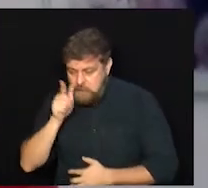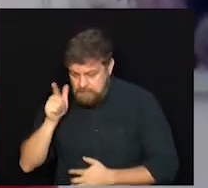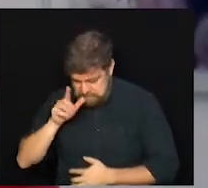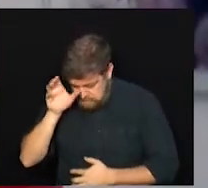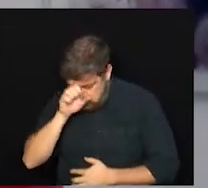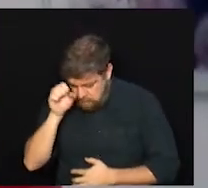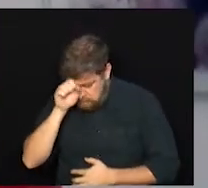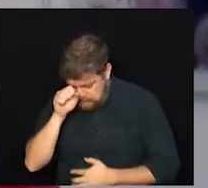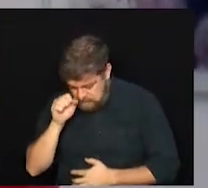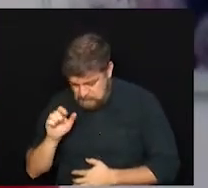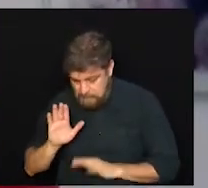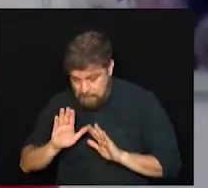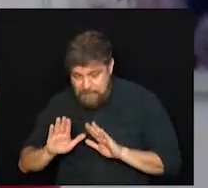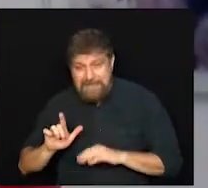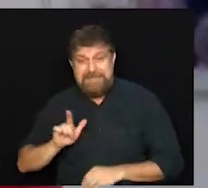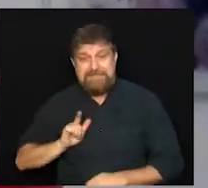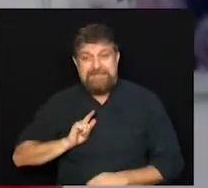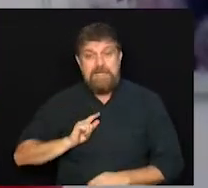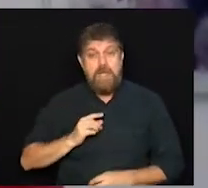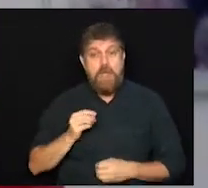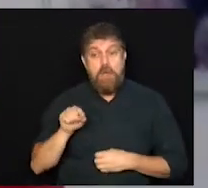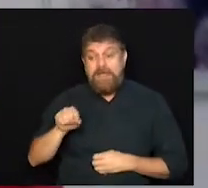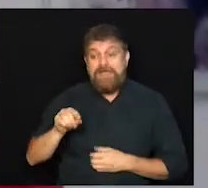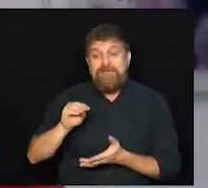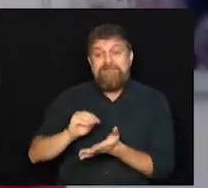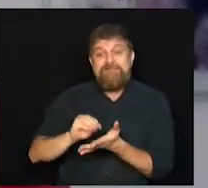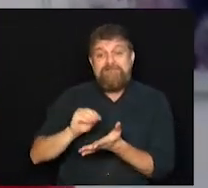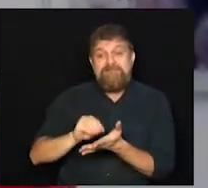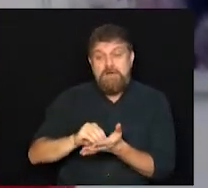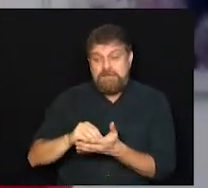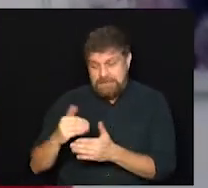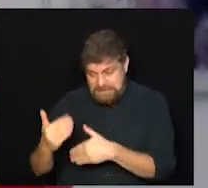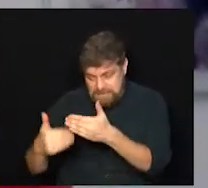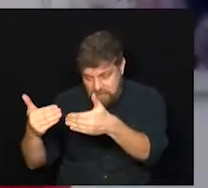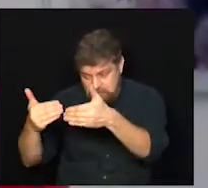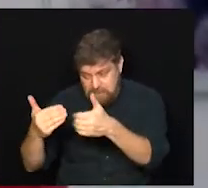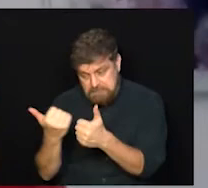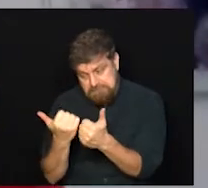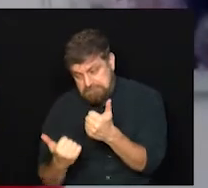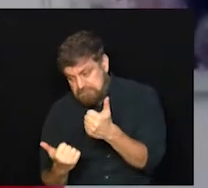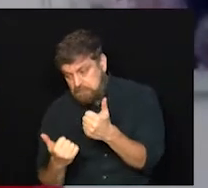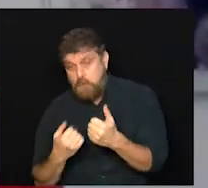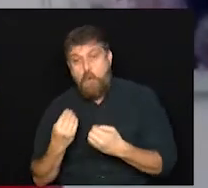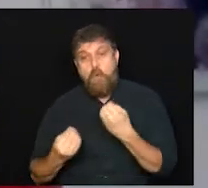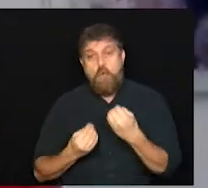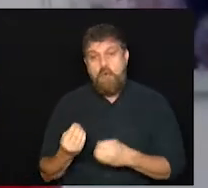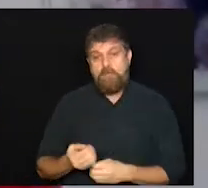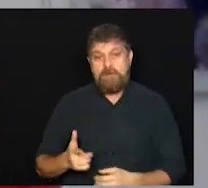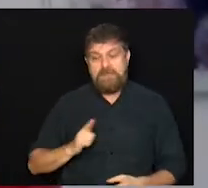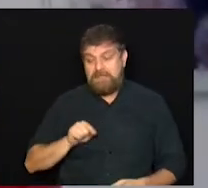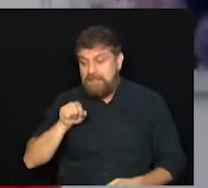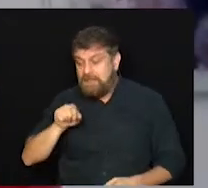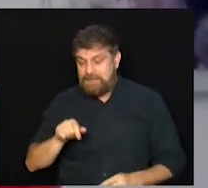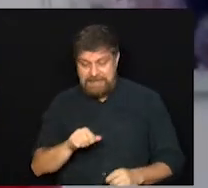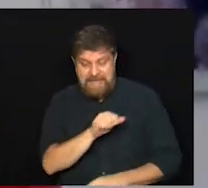aprender, mas mais do que isso, como ele se desenvolveu psiquicamente, como é que